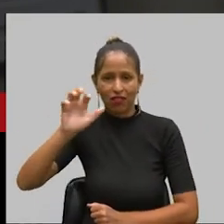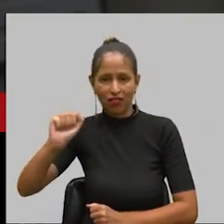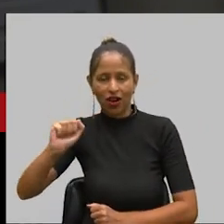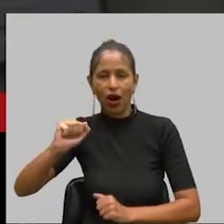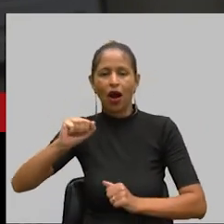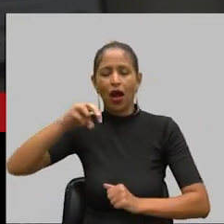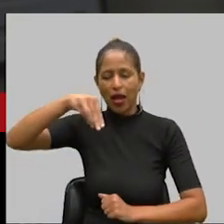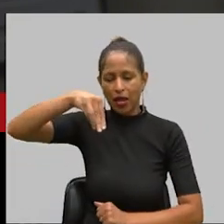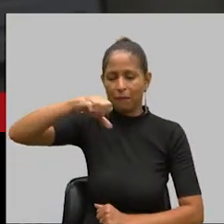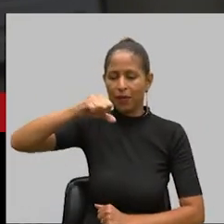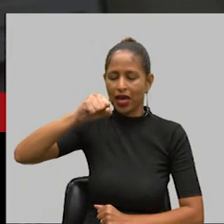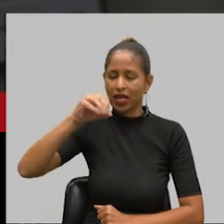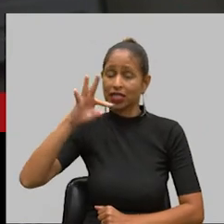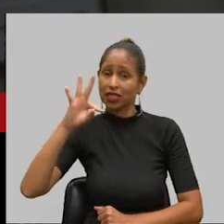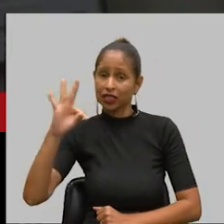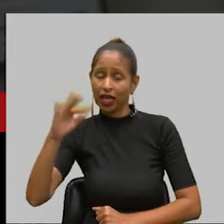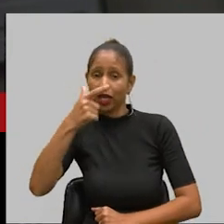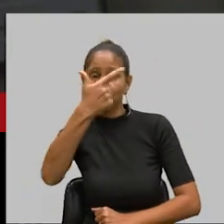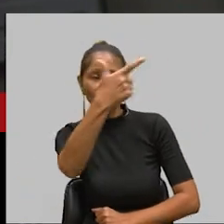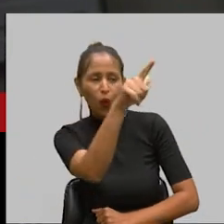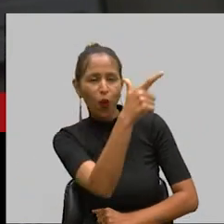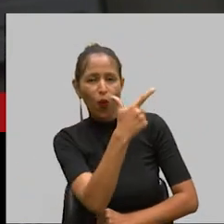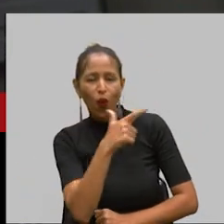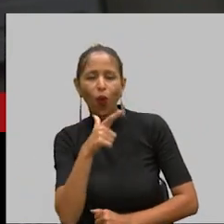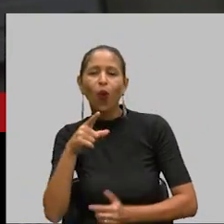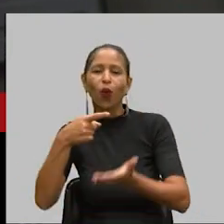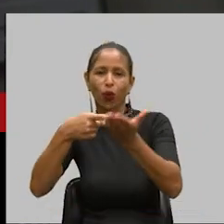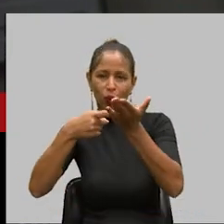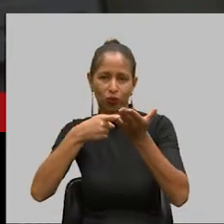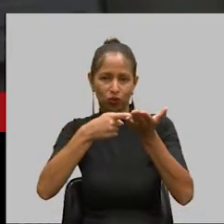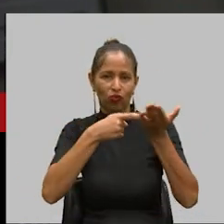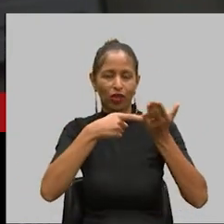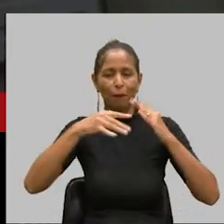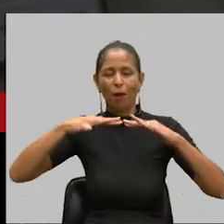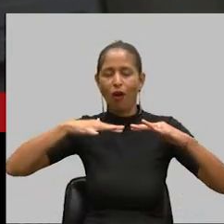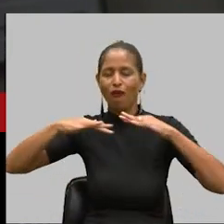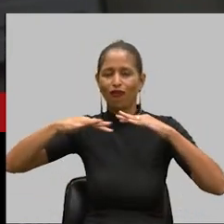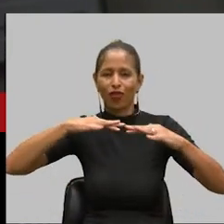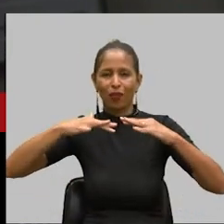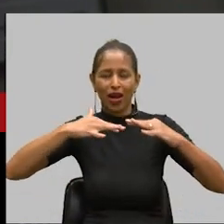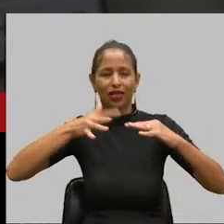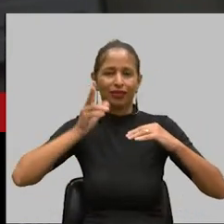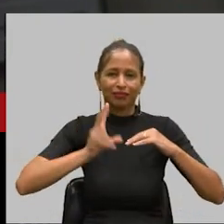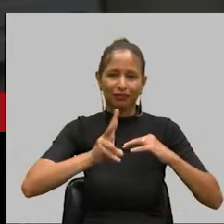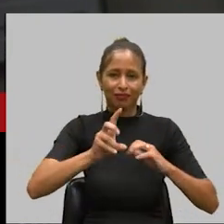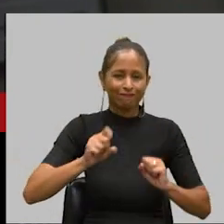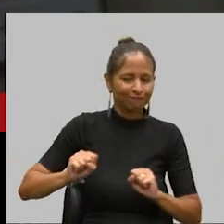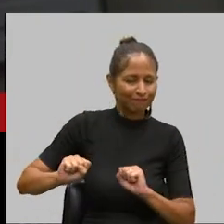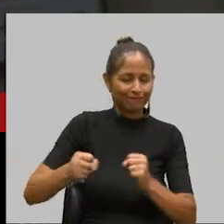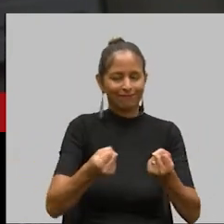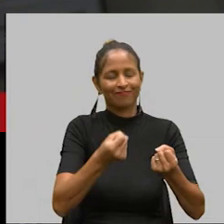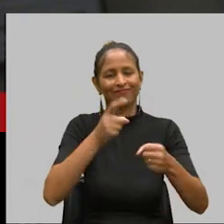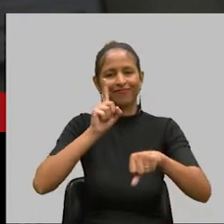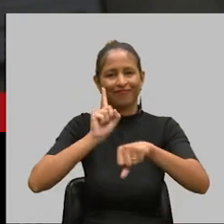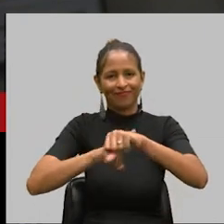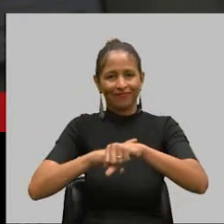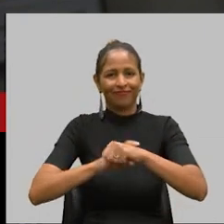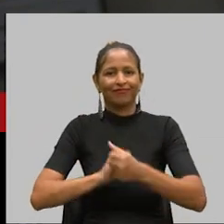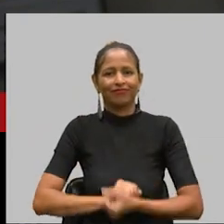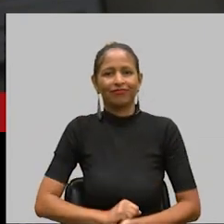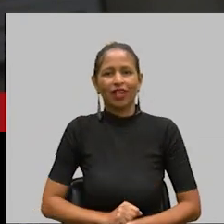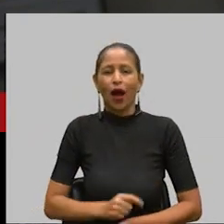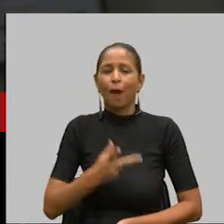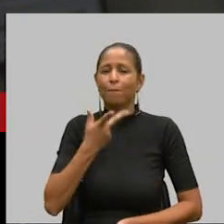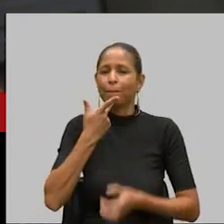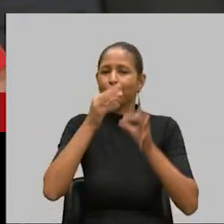sem terra e todos e todas né convidados a compor esse movimento e a gente continuar fortalecendo esse movimento eu teria muita coisa